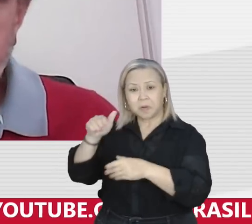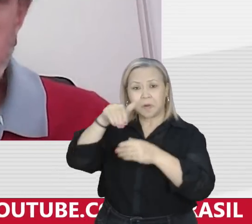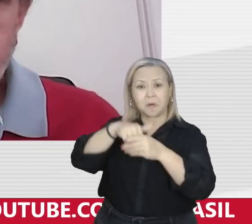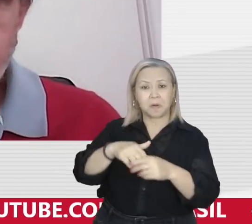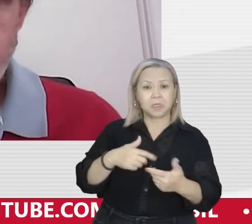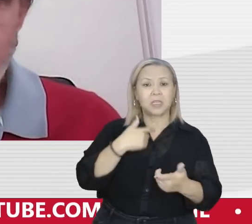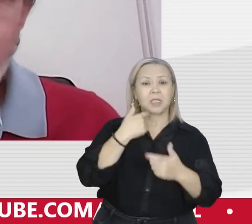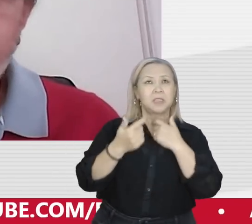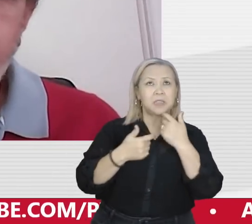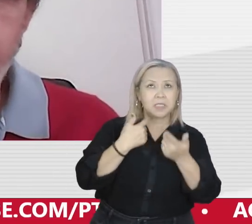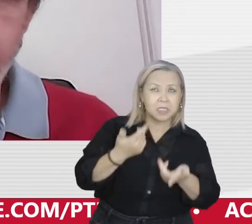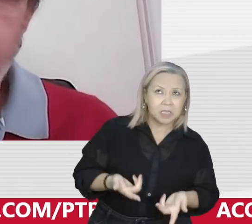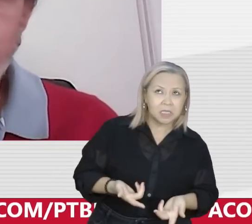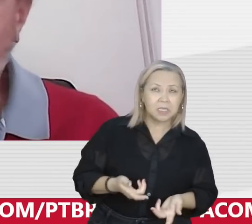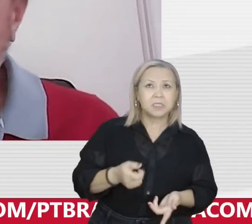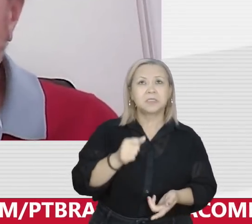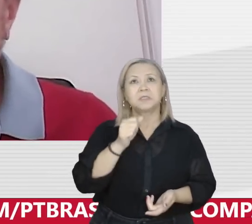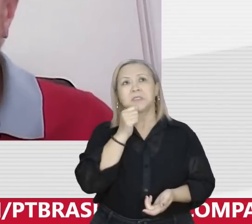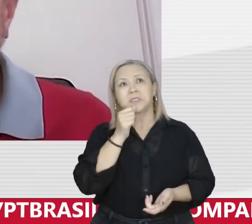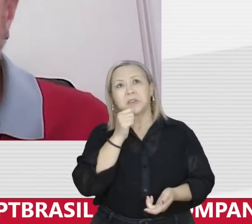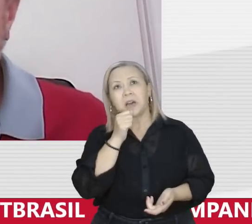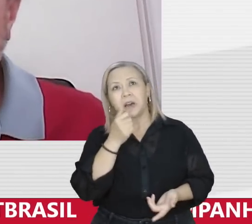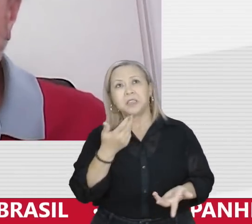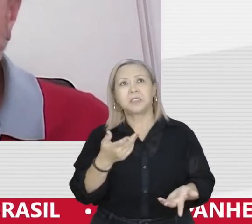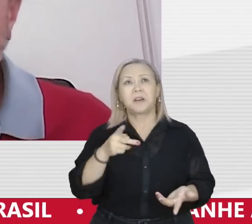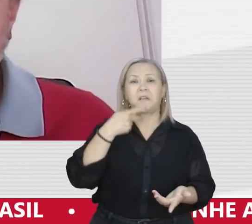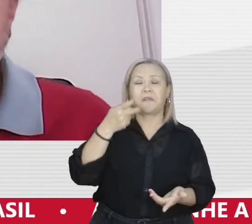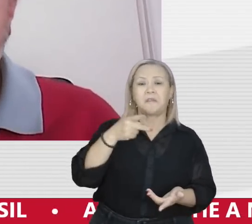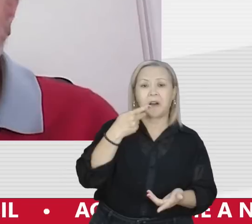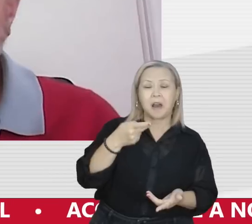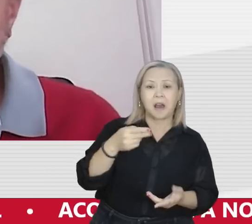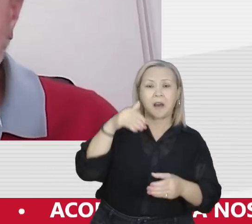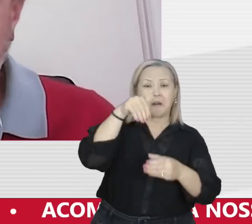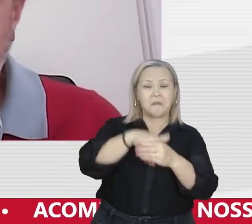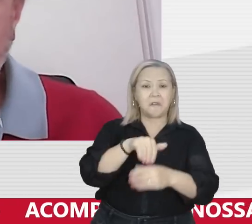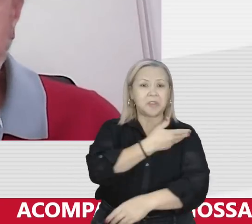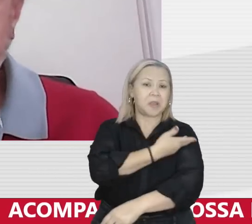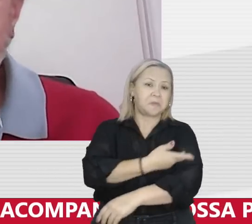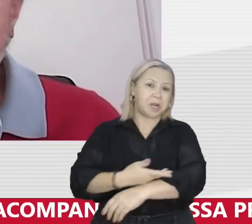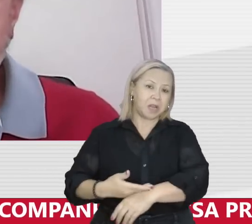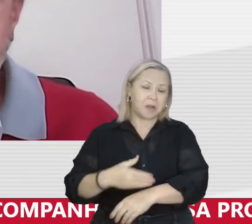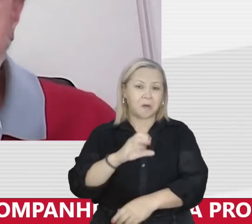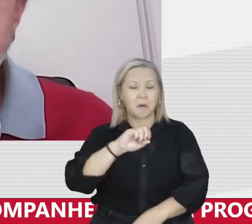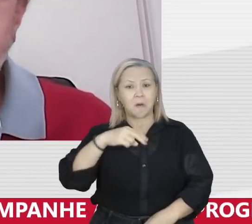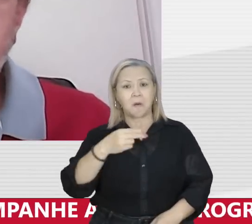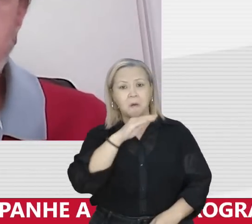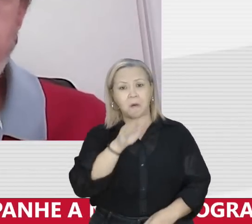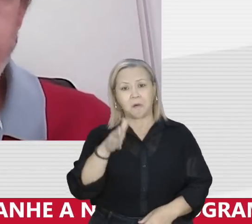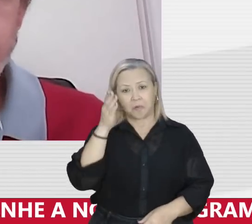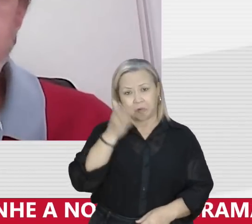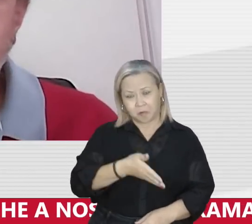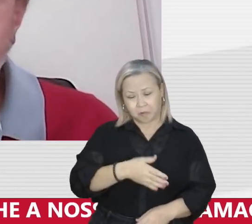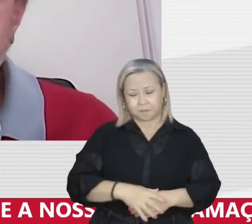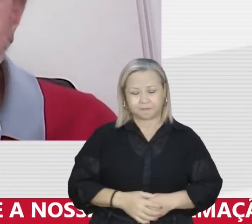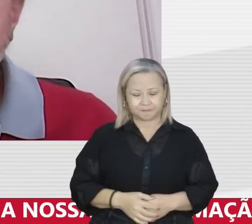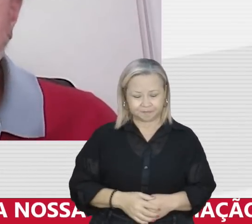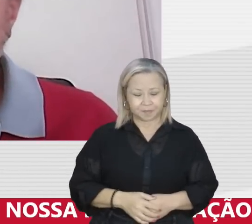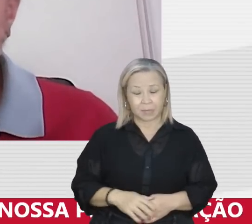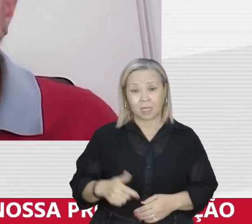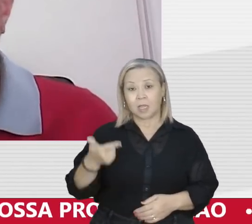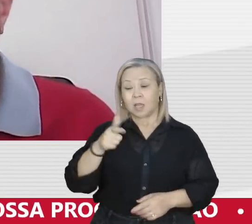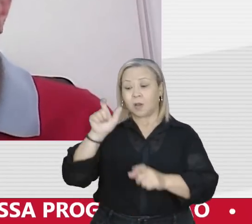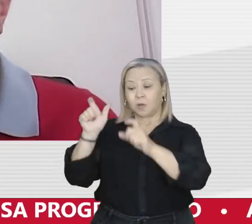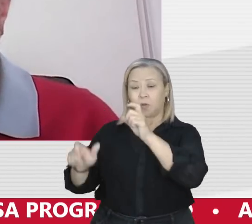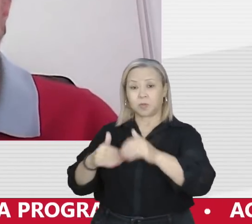ainda falam de votar em branco ou nulo, e para os eleitores progressistas dos demais candidatos,